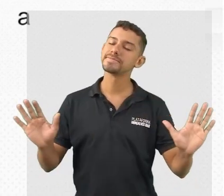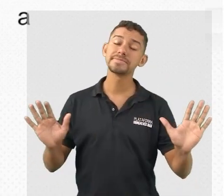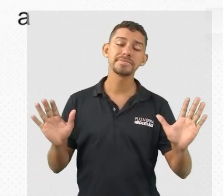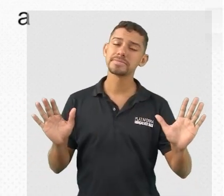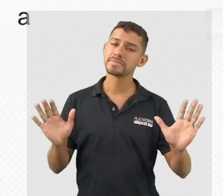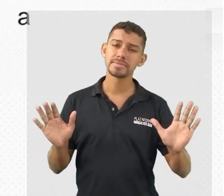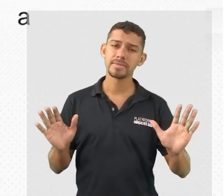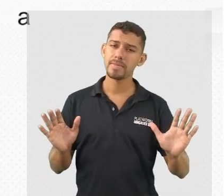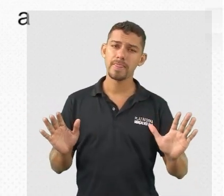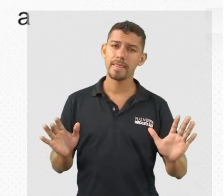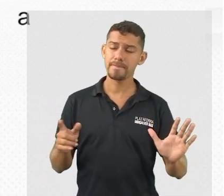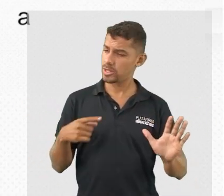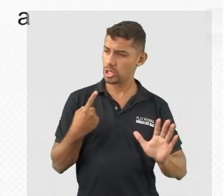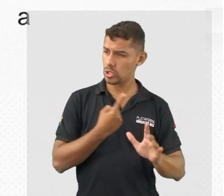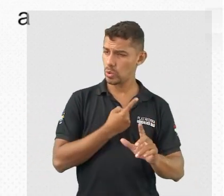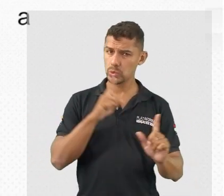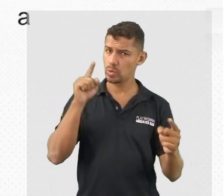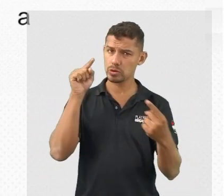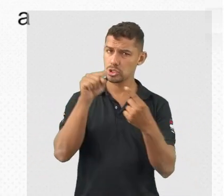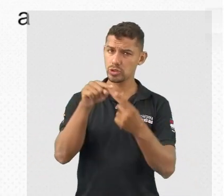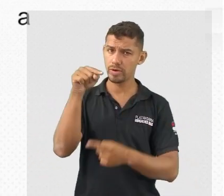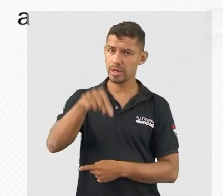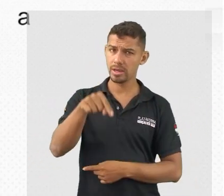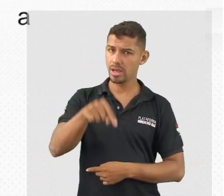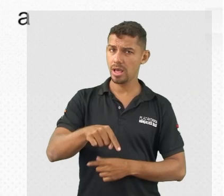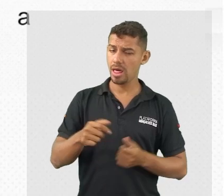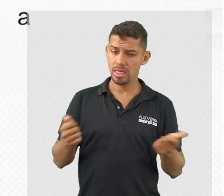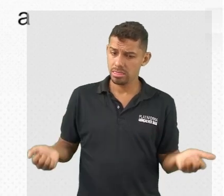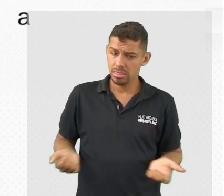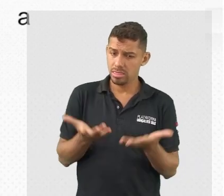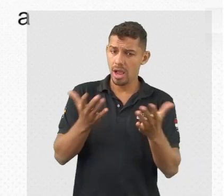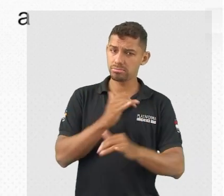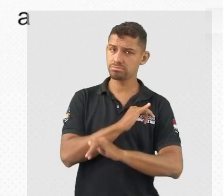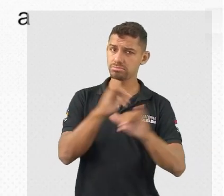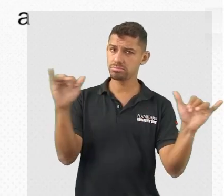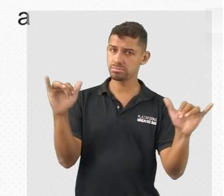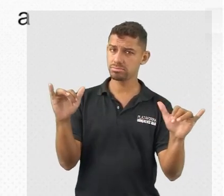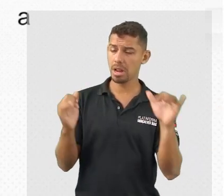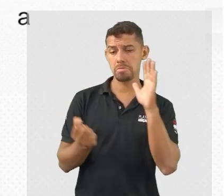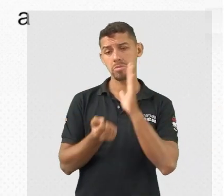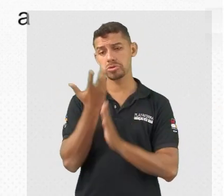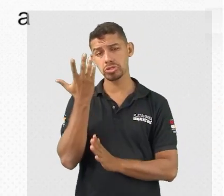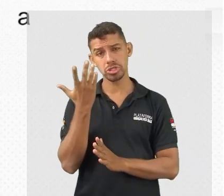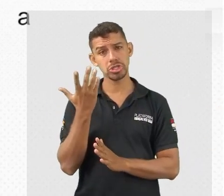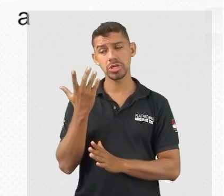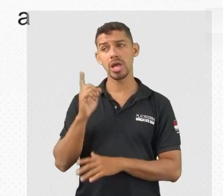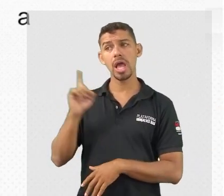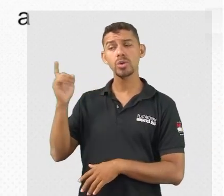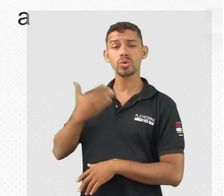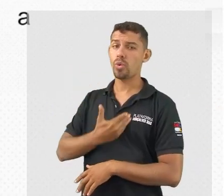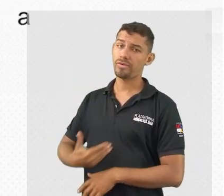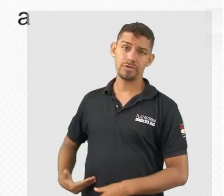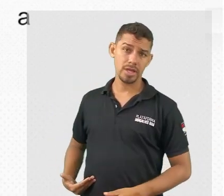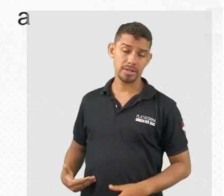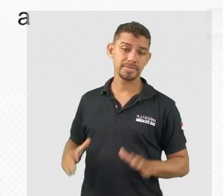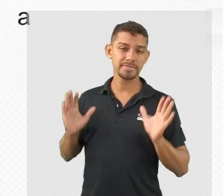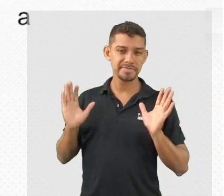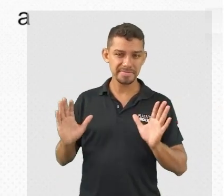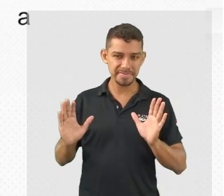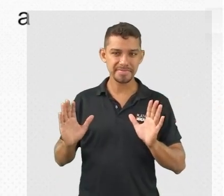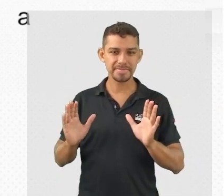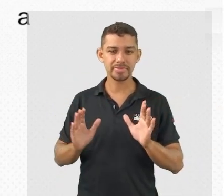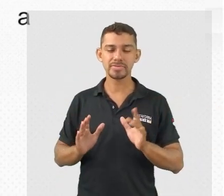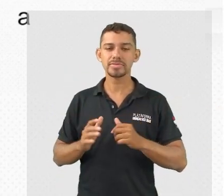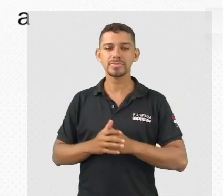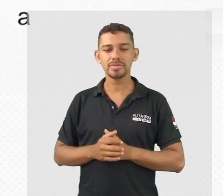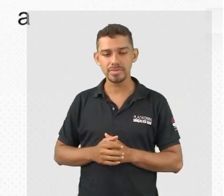bom, nossa missão aqui é dar as notícias, produzir as notícias é com o governo, né? O personagem